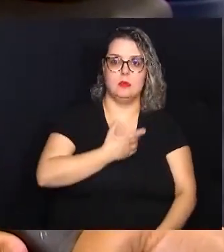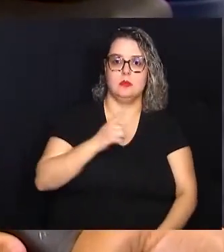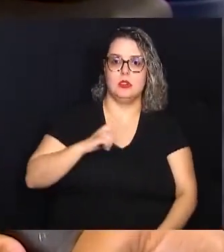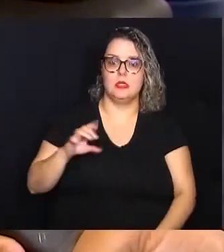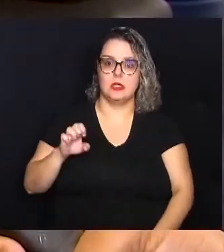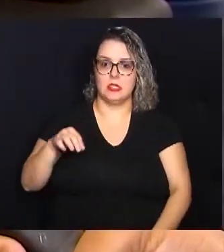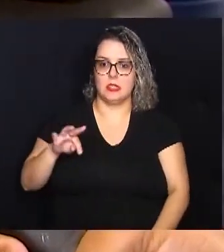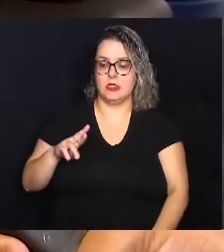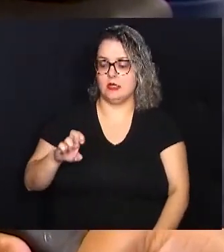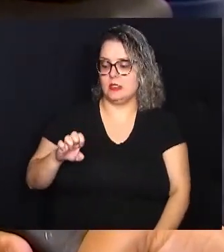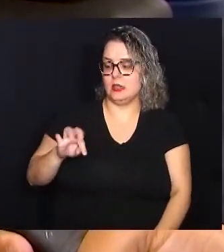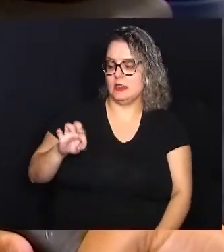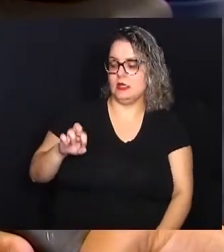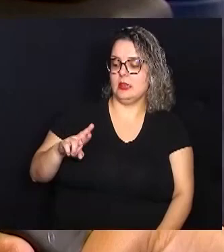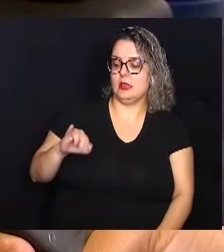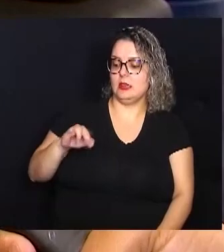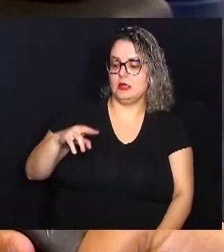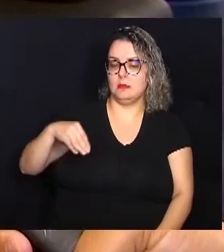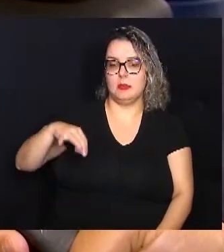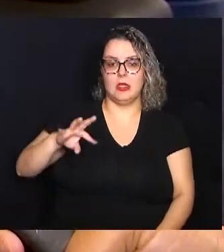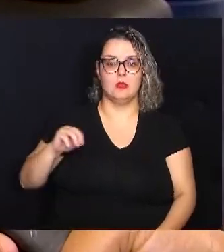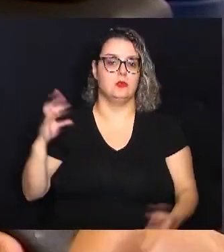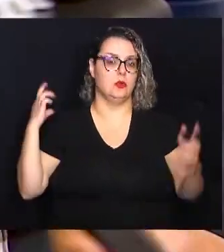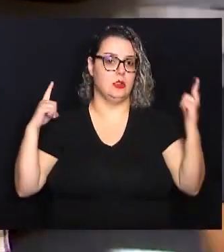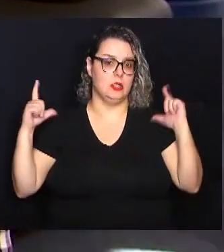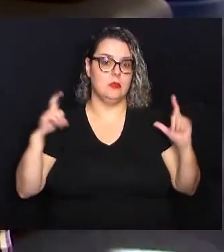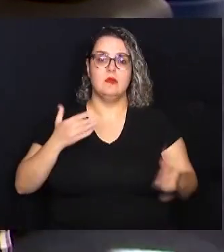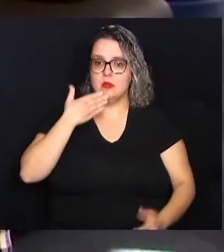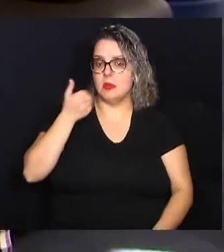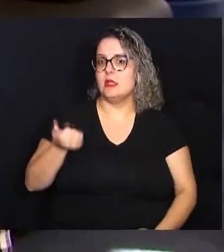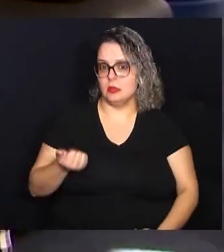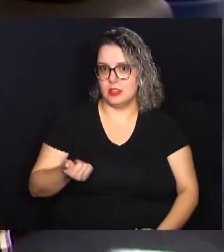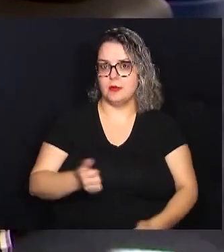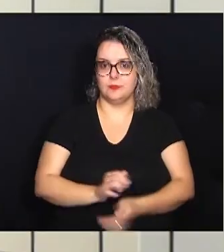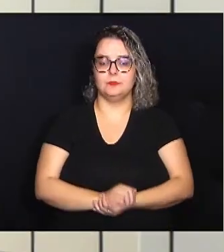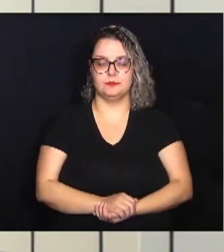ter um lazer, com certeza vai melhorar muito.